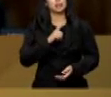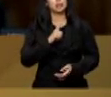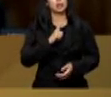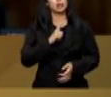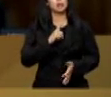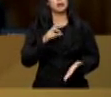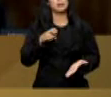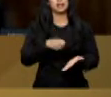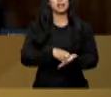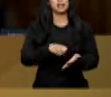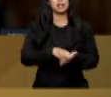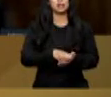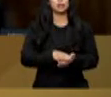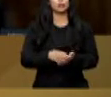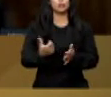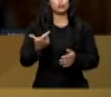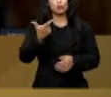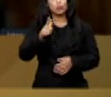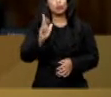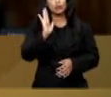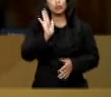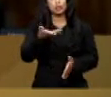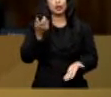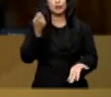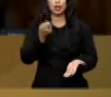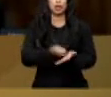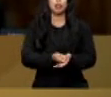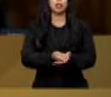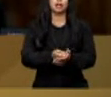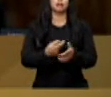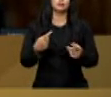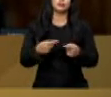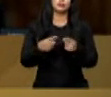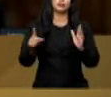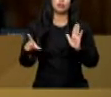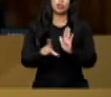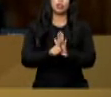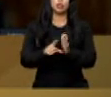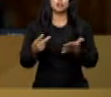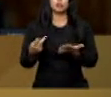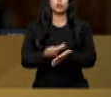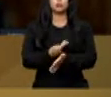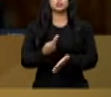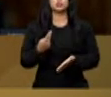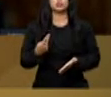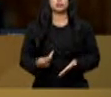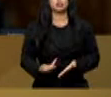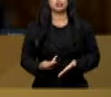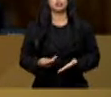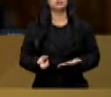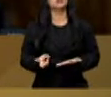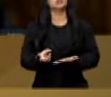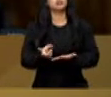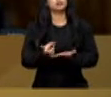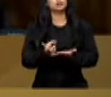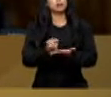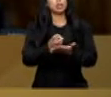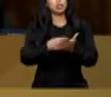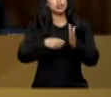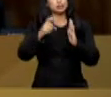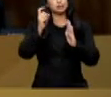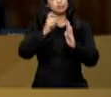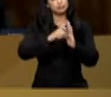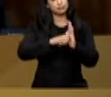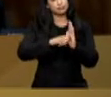do contribuinte que cumpriu a legislação, que é o que ocorre com quem efetivamente recolheu o